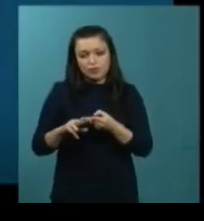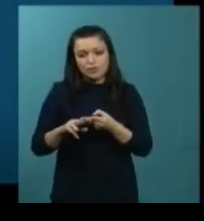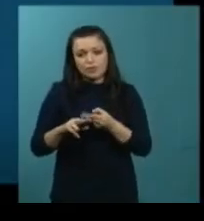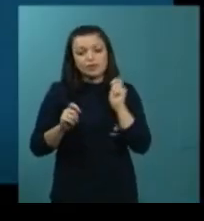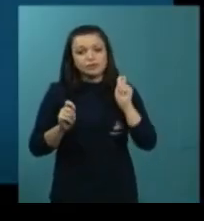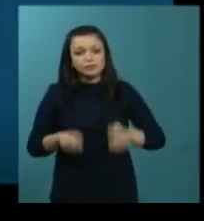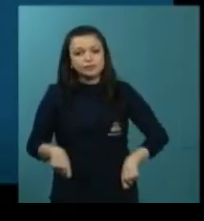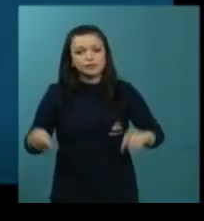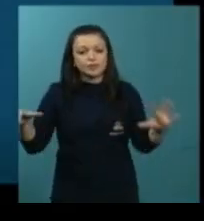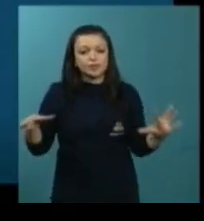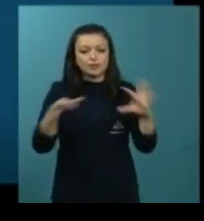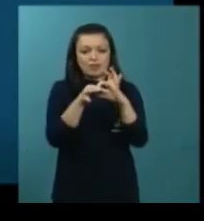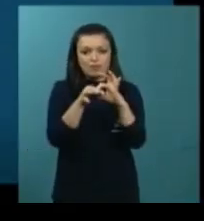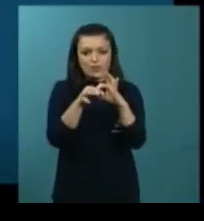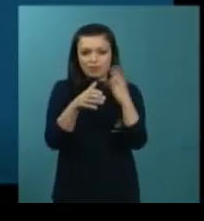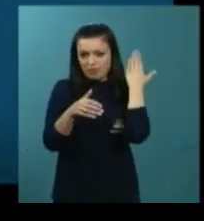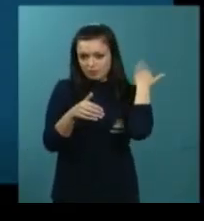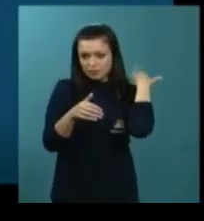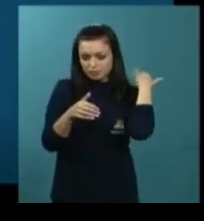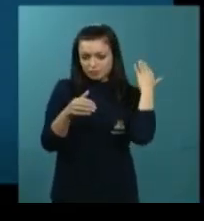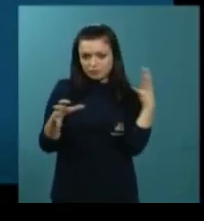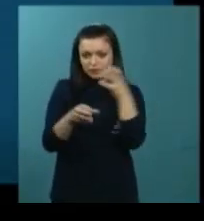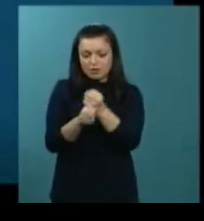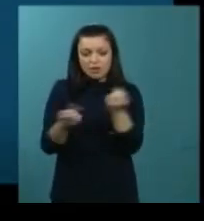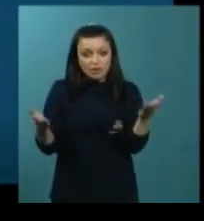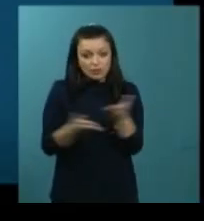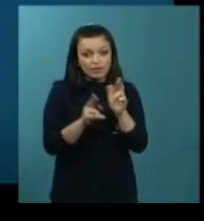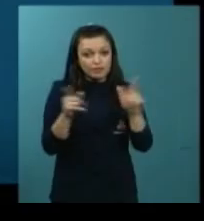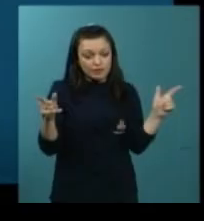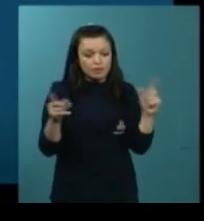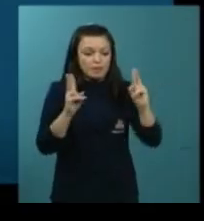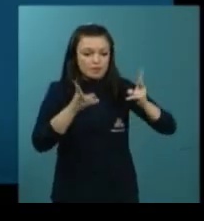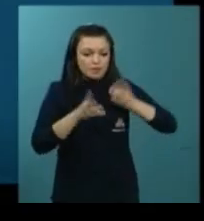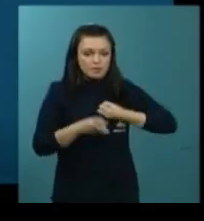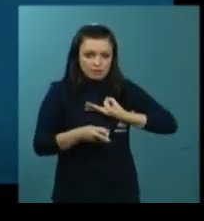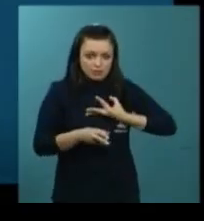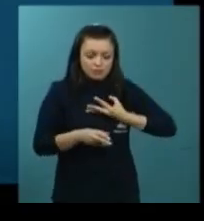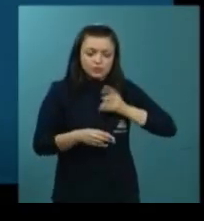para analisarmos a união ou reunião de conjuntos.